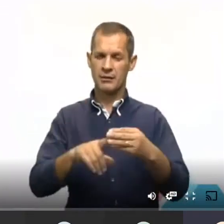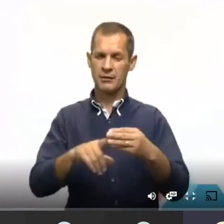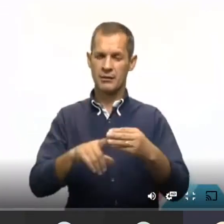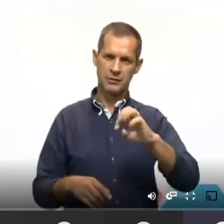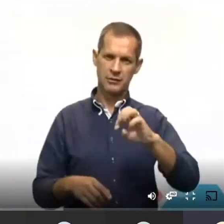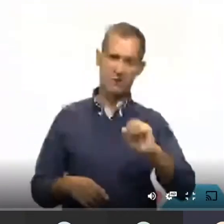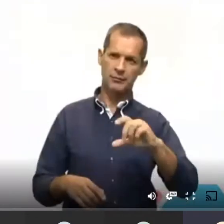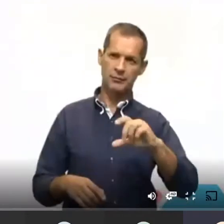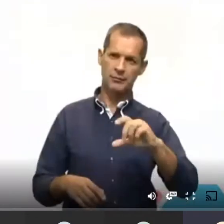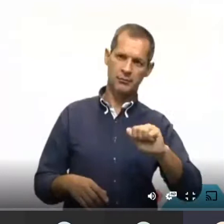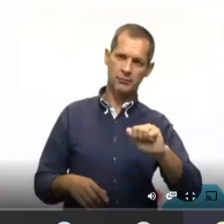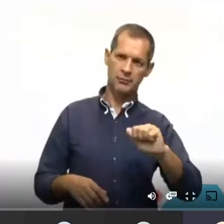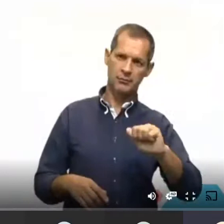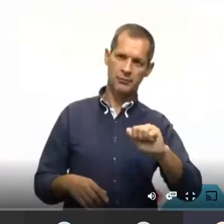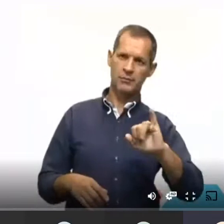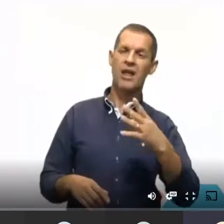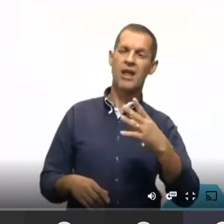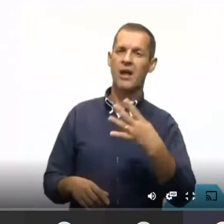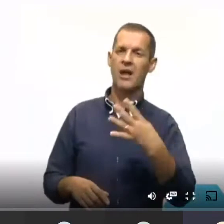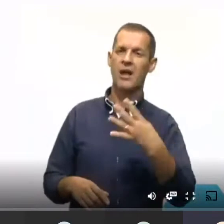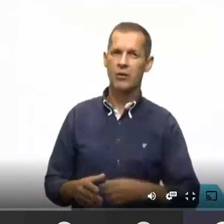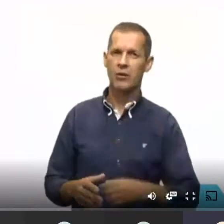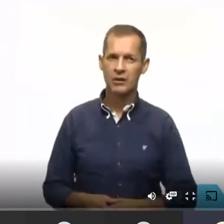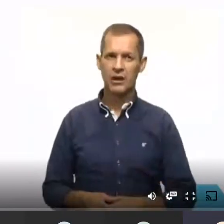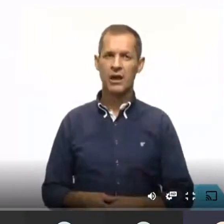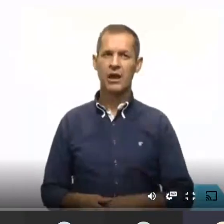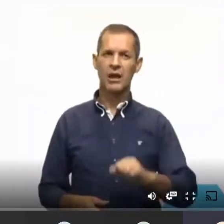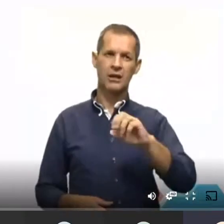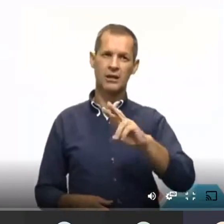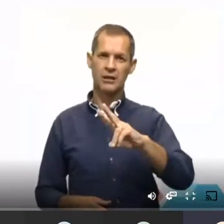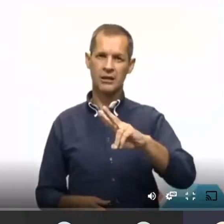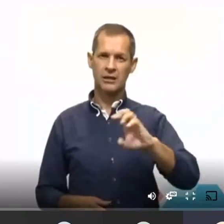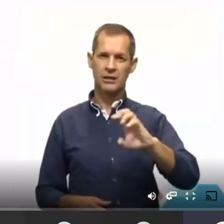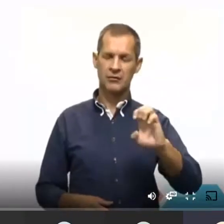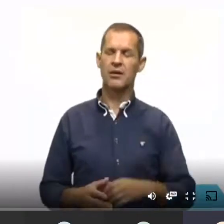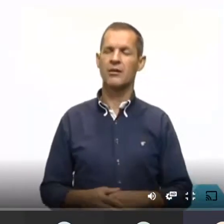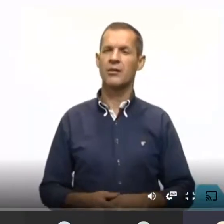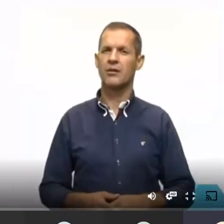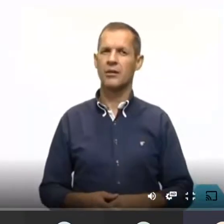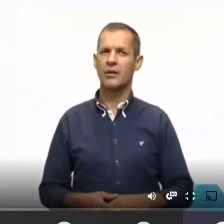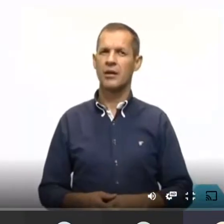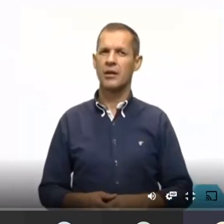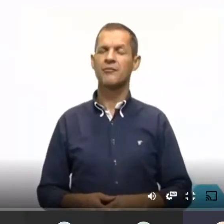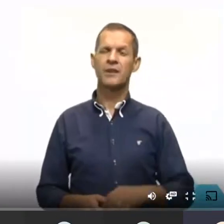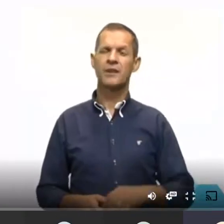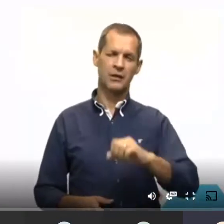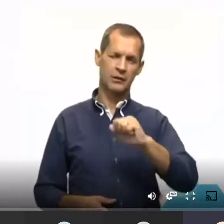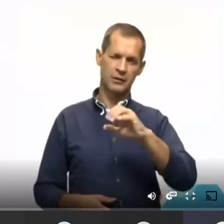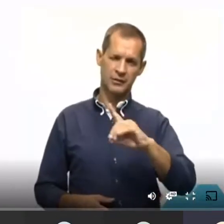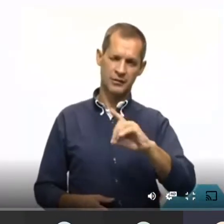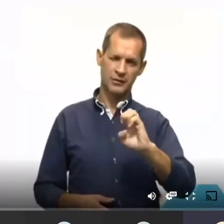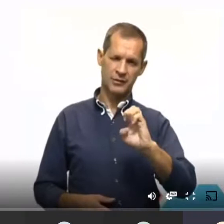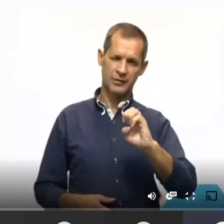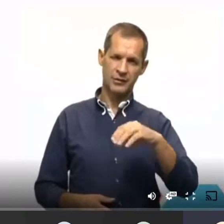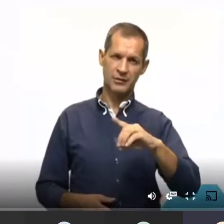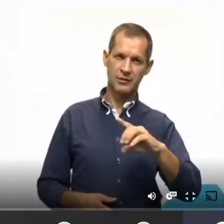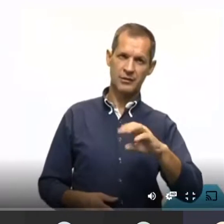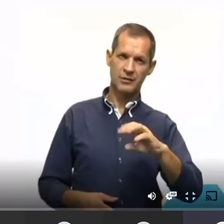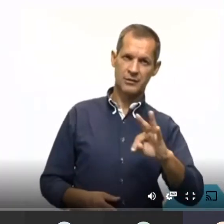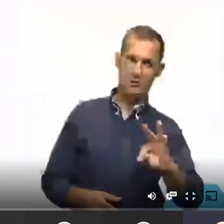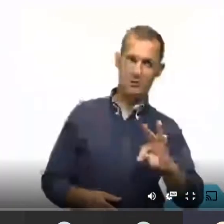metaplasia. A quarta de AVE, né? Acidente vascular encefálico, onde a gente vai poder